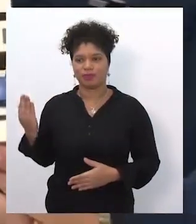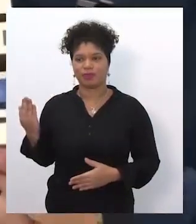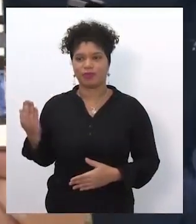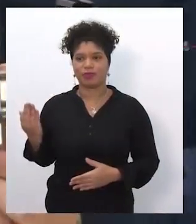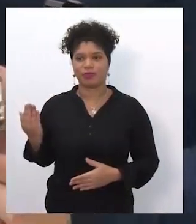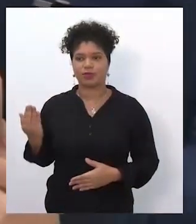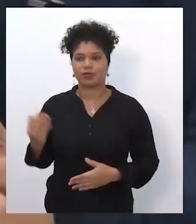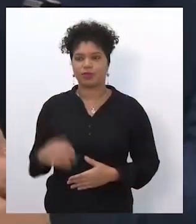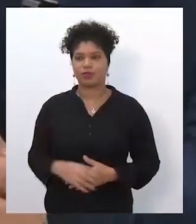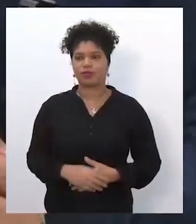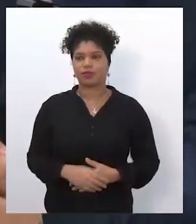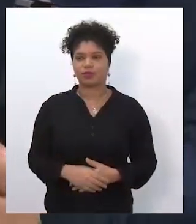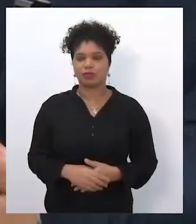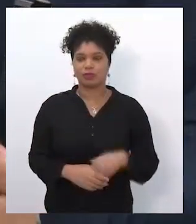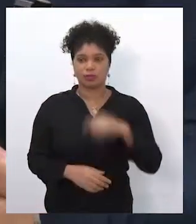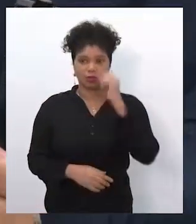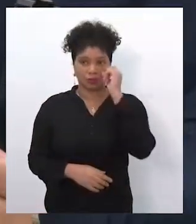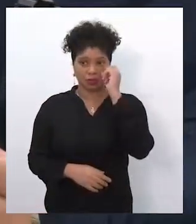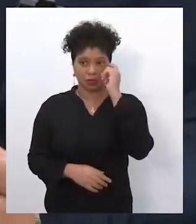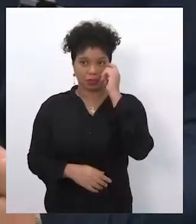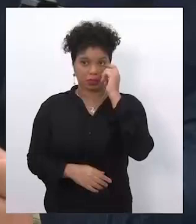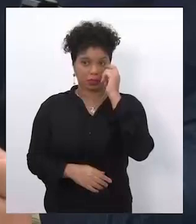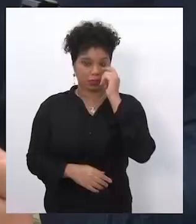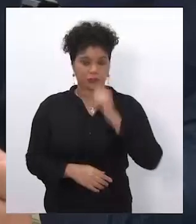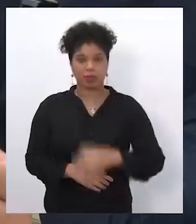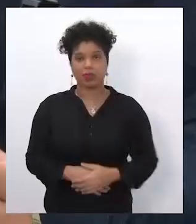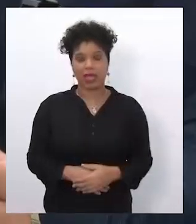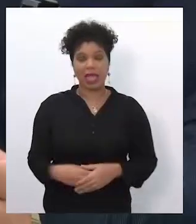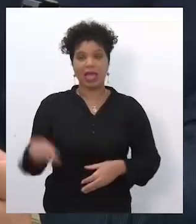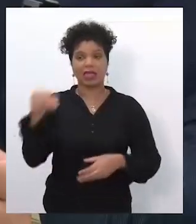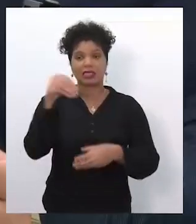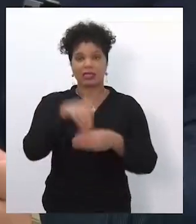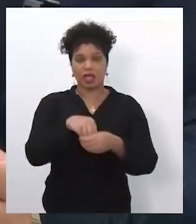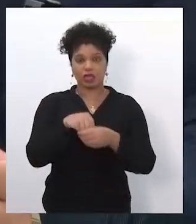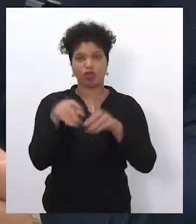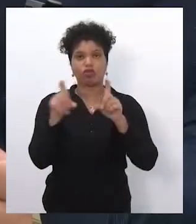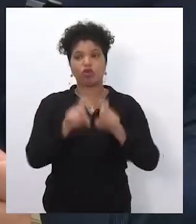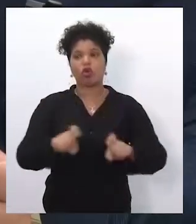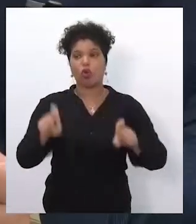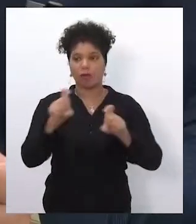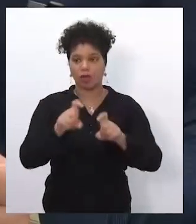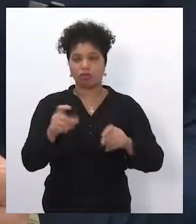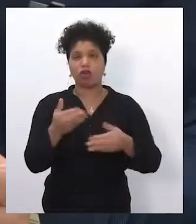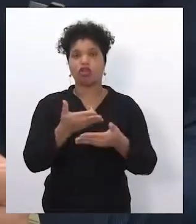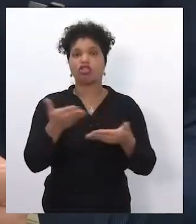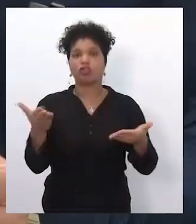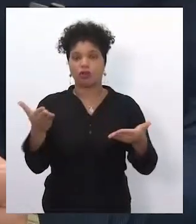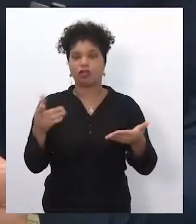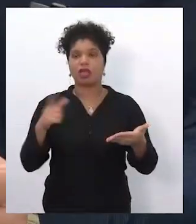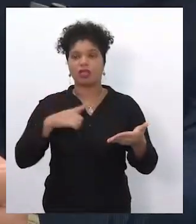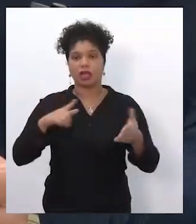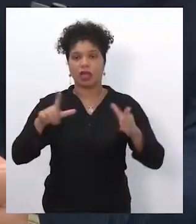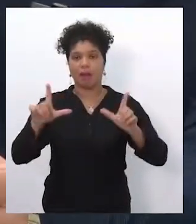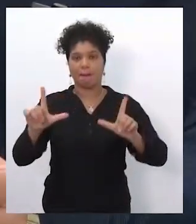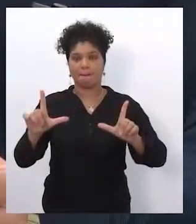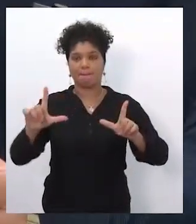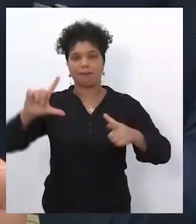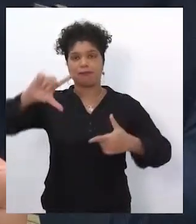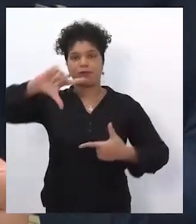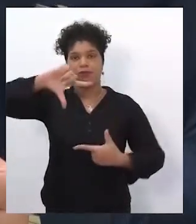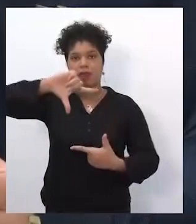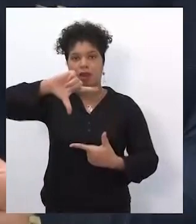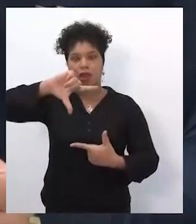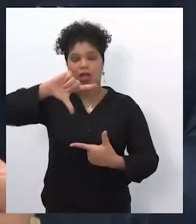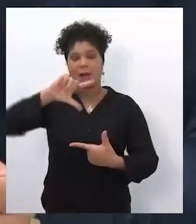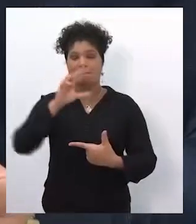Ó, legal aqui. Então, isso daqui é o que está dentro do computador de vocês, tá? Então, ele é responsável por todos os componentes